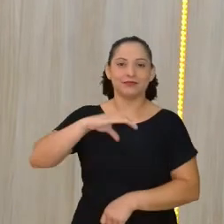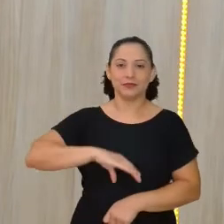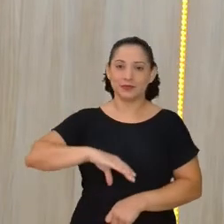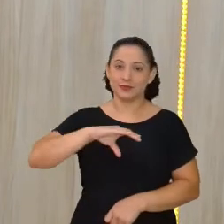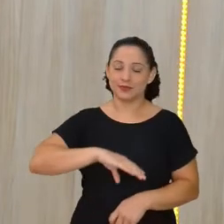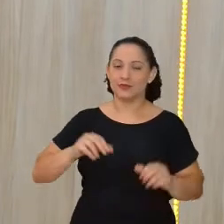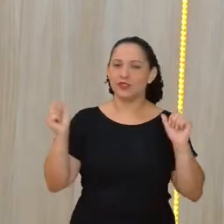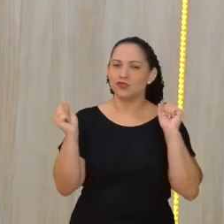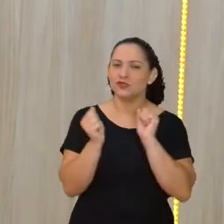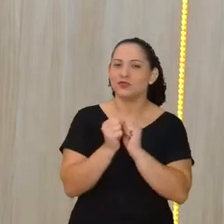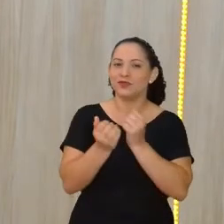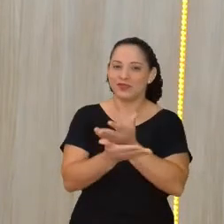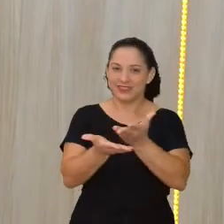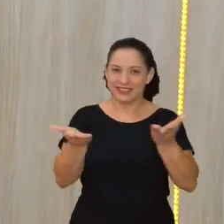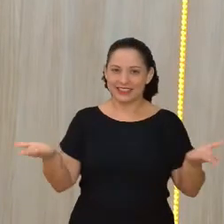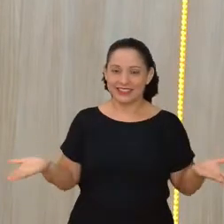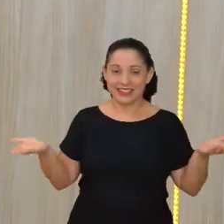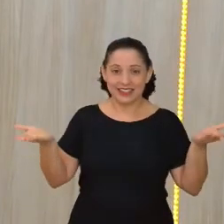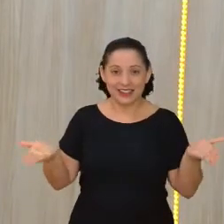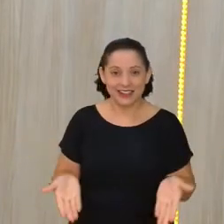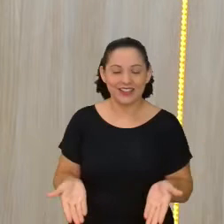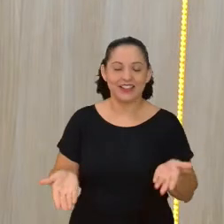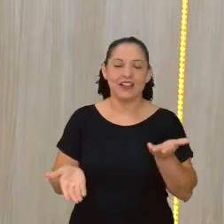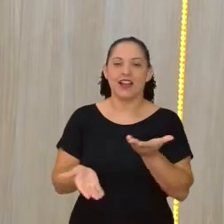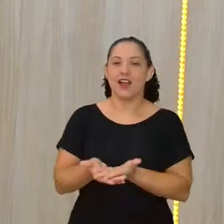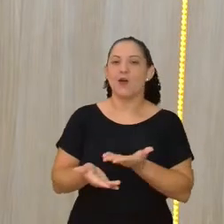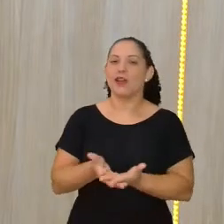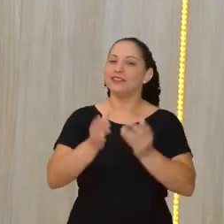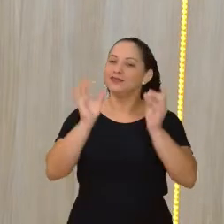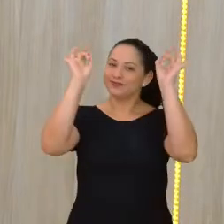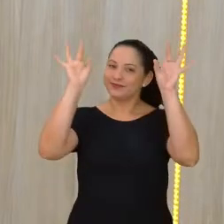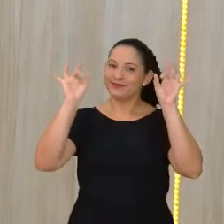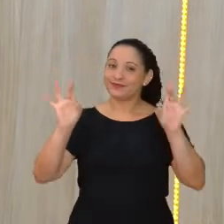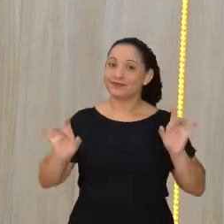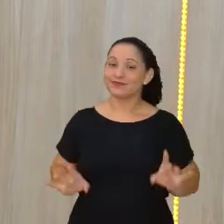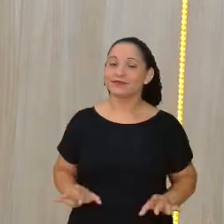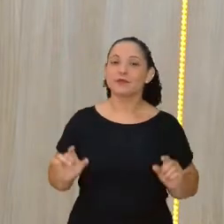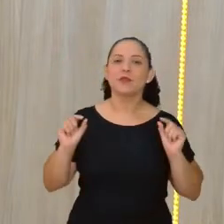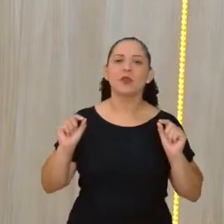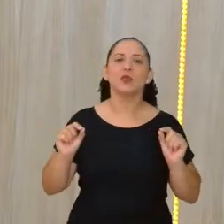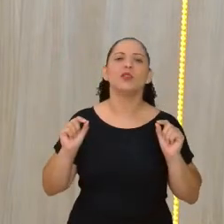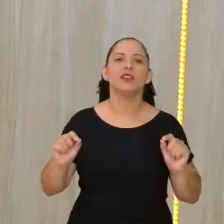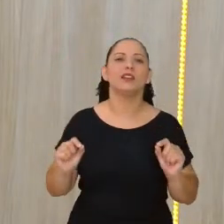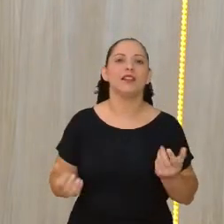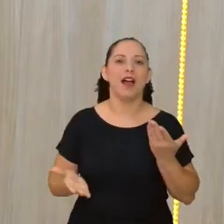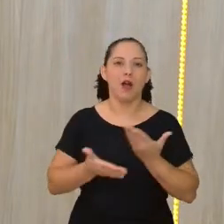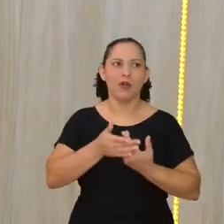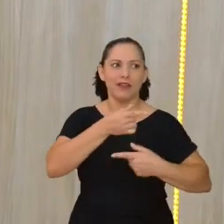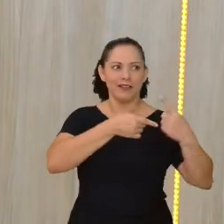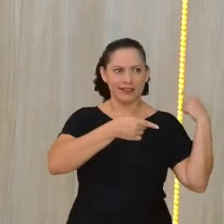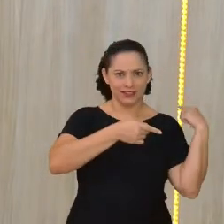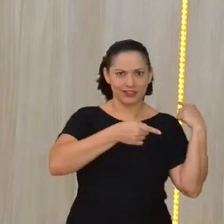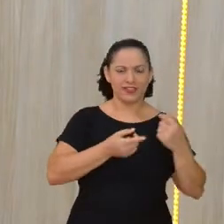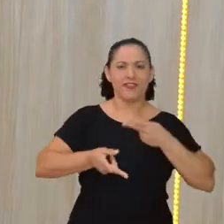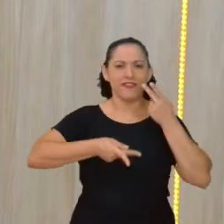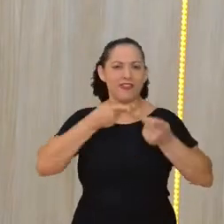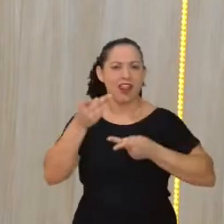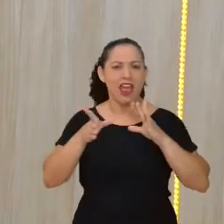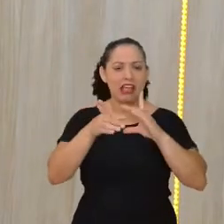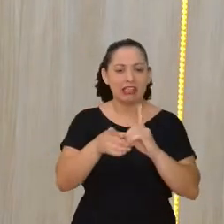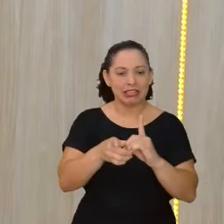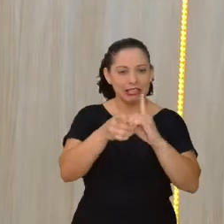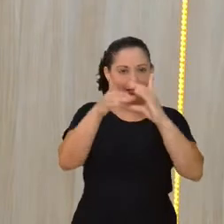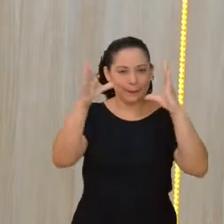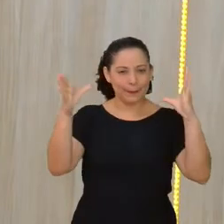com vocês para mais uma aula especial. A gente está falando desde a aula passada sobre